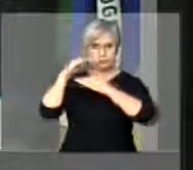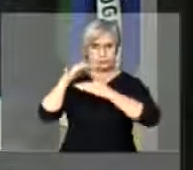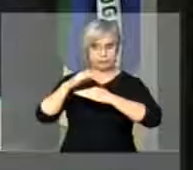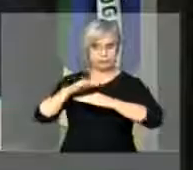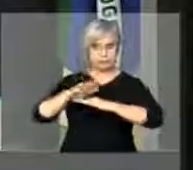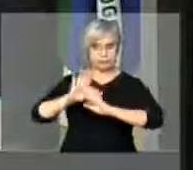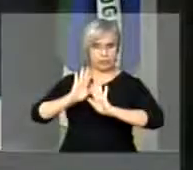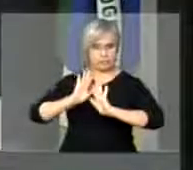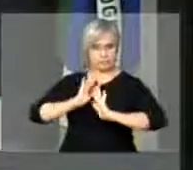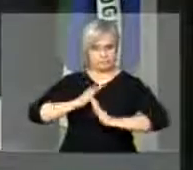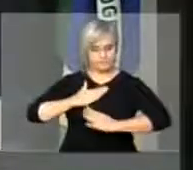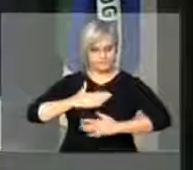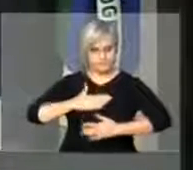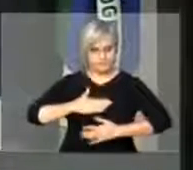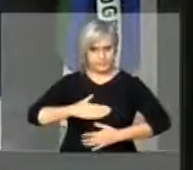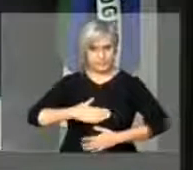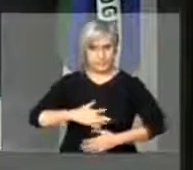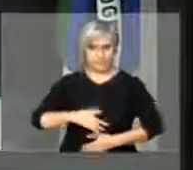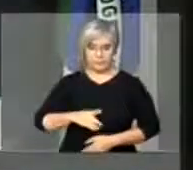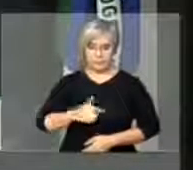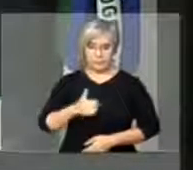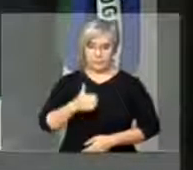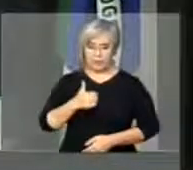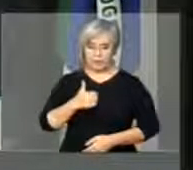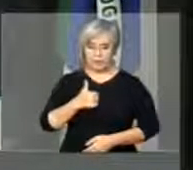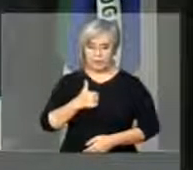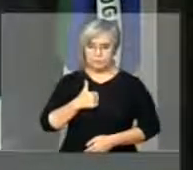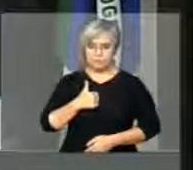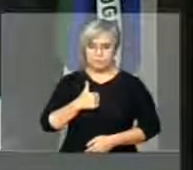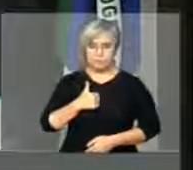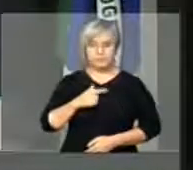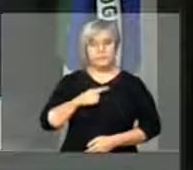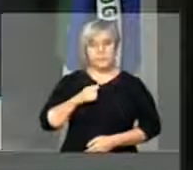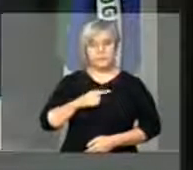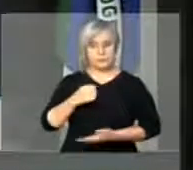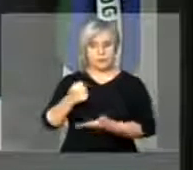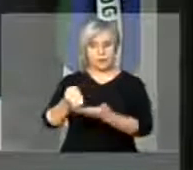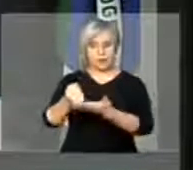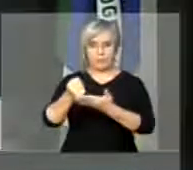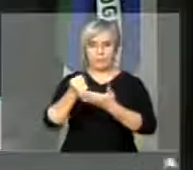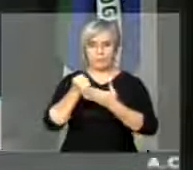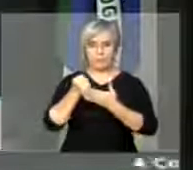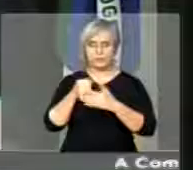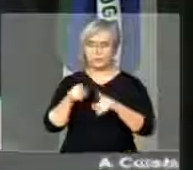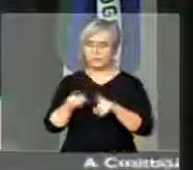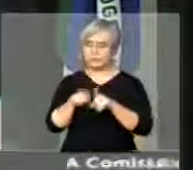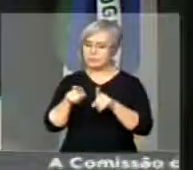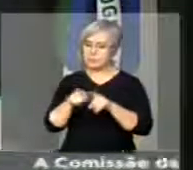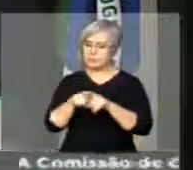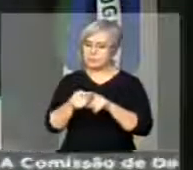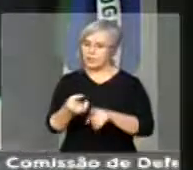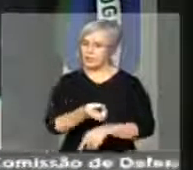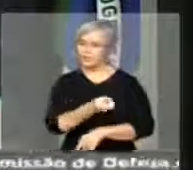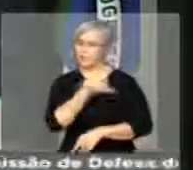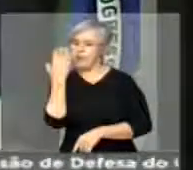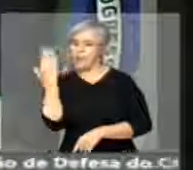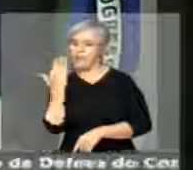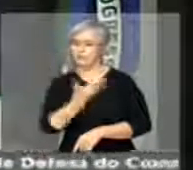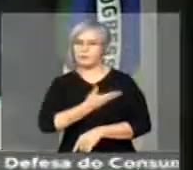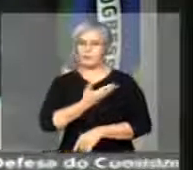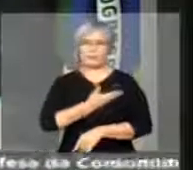tive a felicidade de contar com o apoio e com a solidariedade de vários